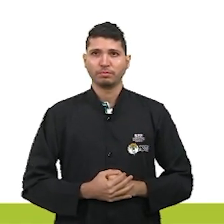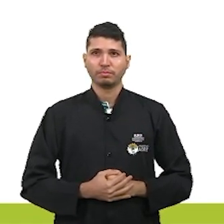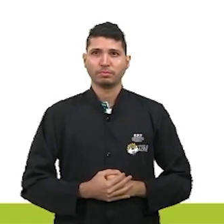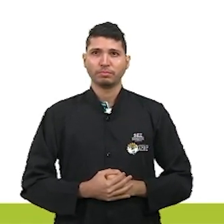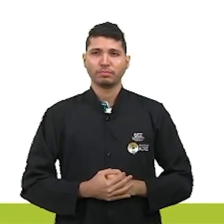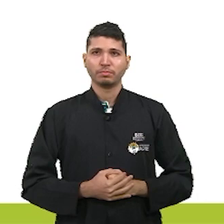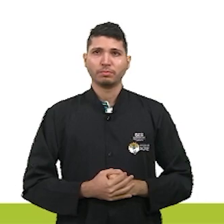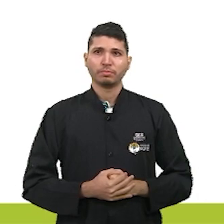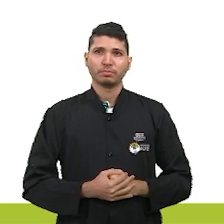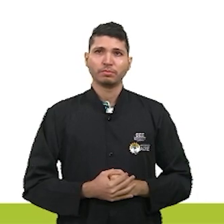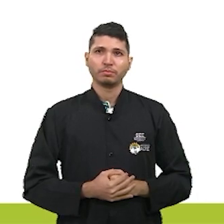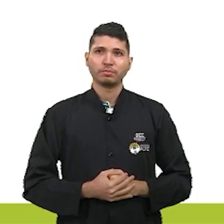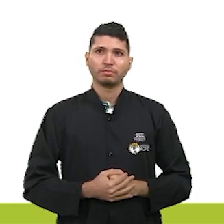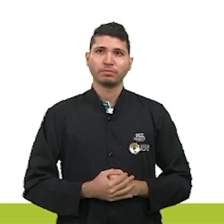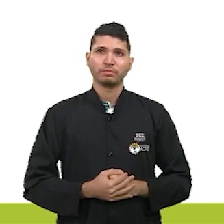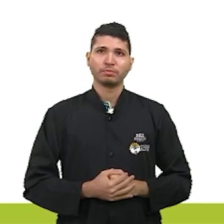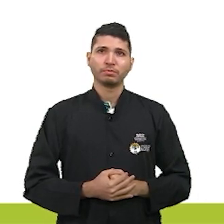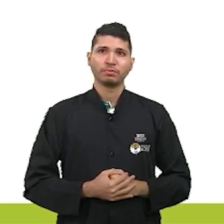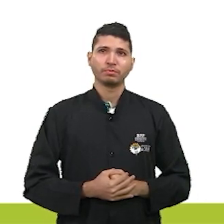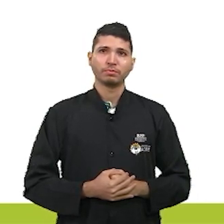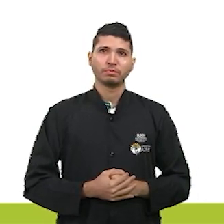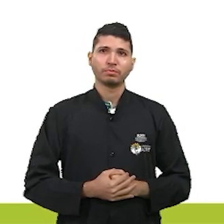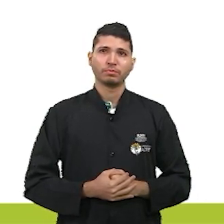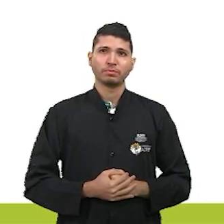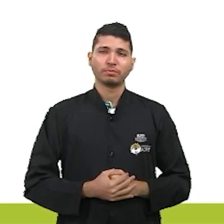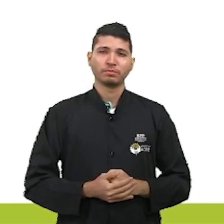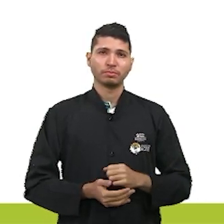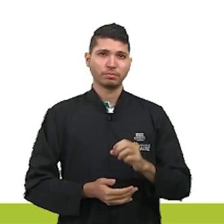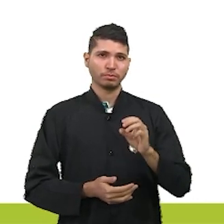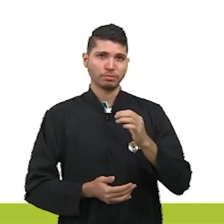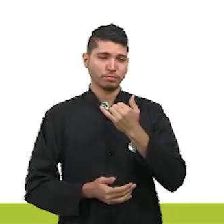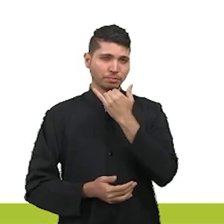Murabi, né? Murabi, MU, desculpa, MU.